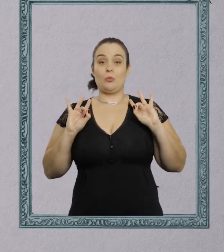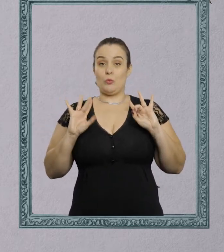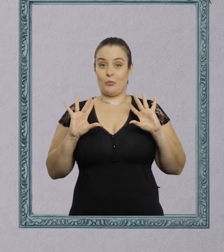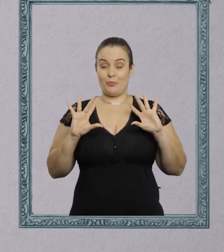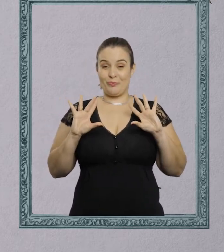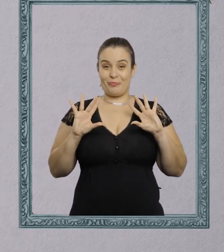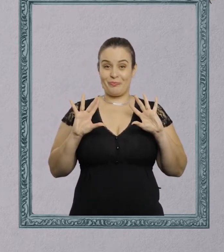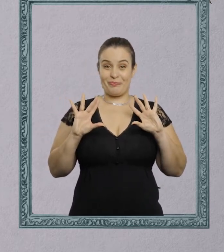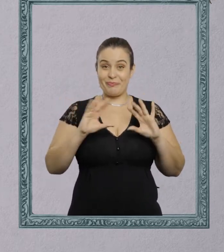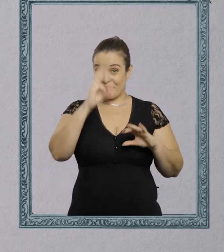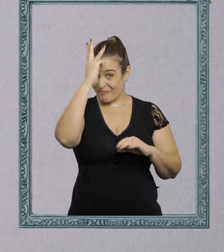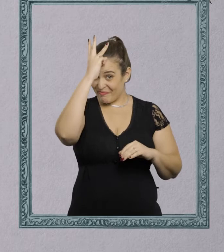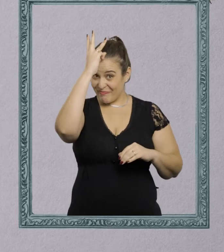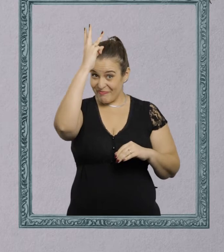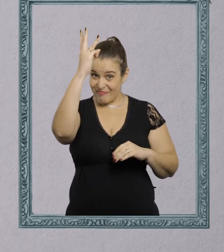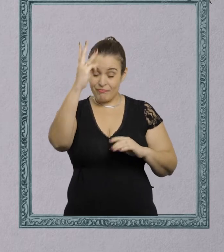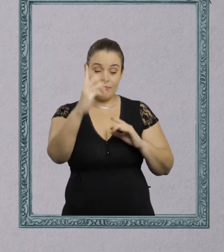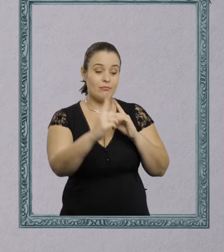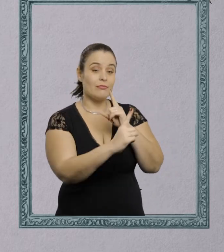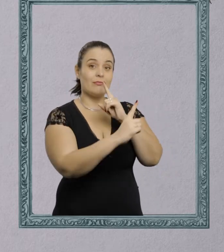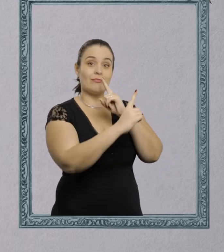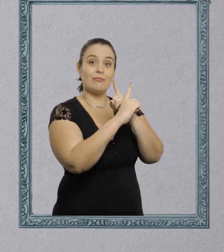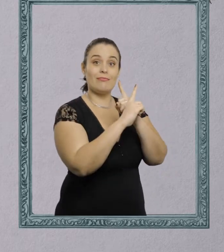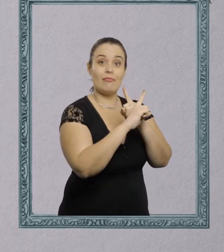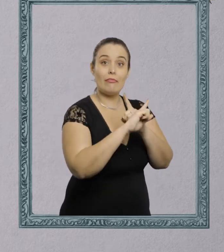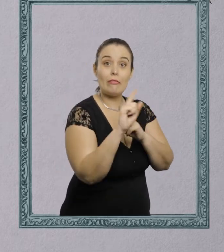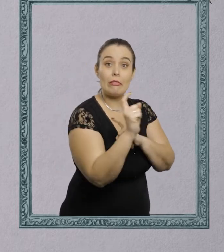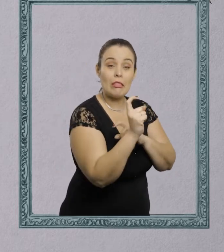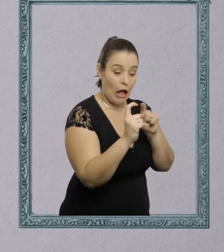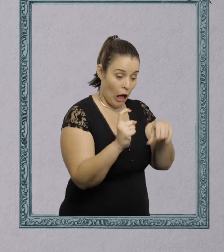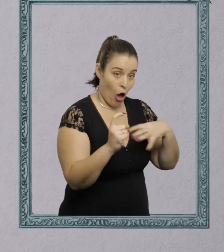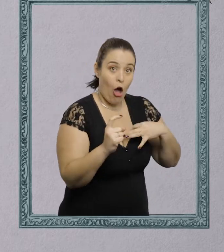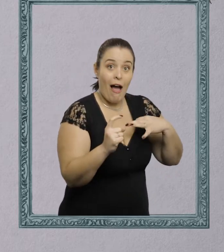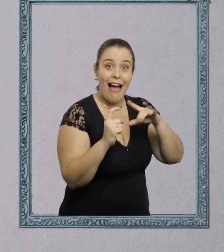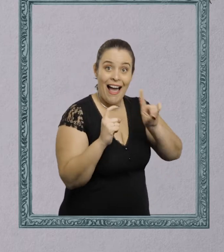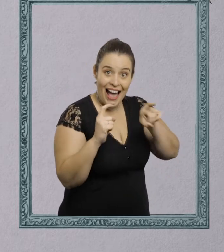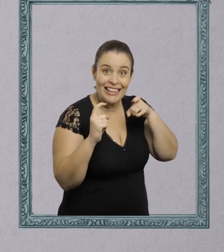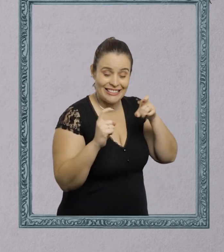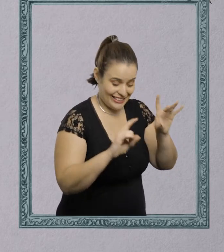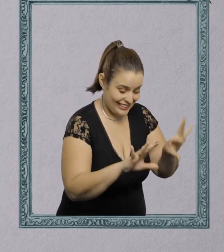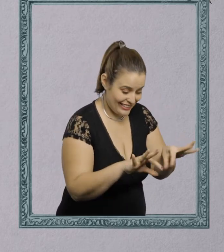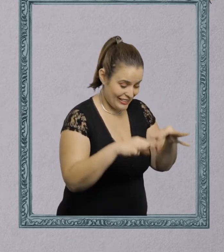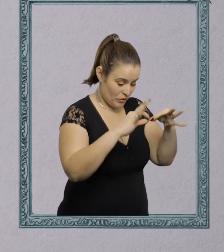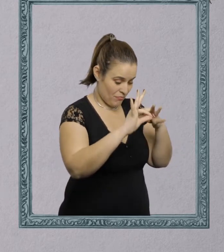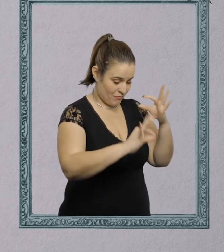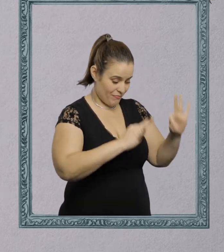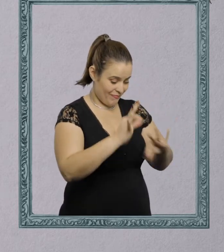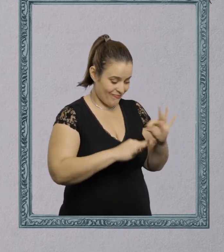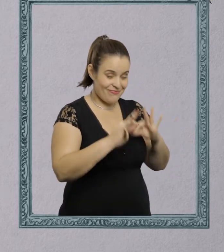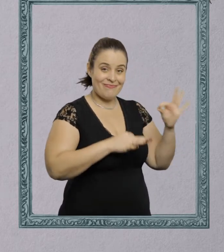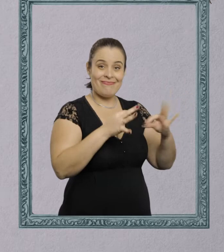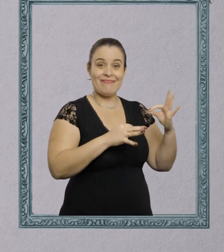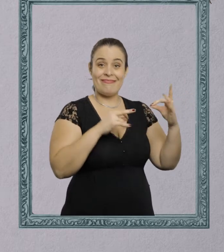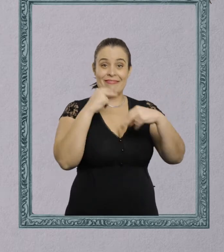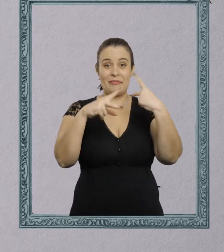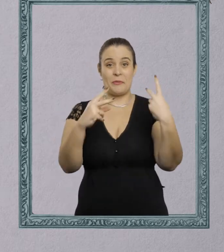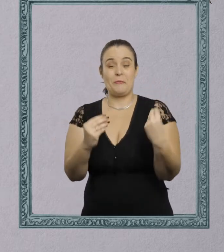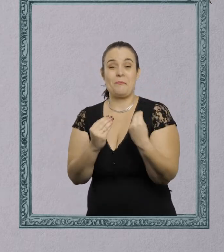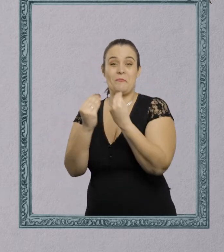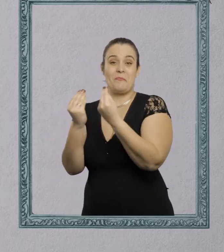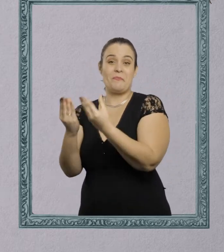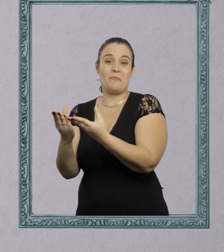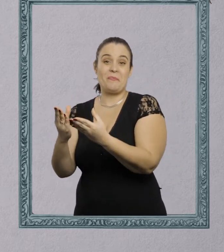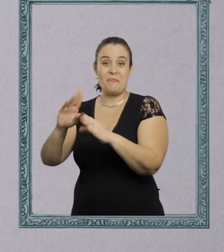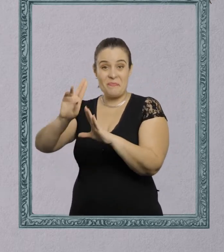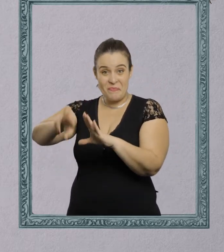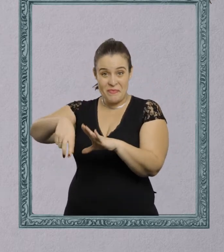Wendy costurou uma roupa nova para Peter, usando as roupas do Capitão Gancho. Peter vestiu a roupa nova e ficou